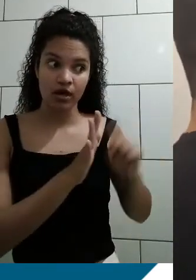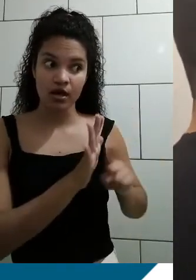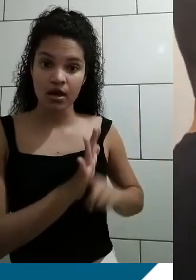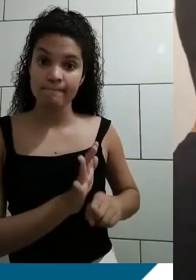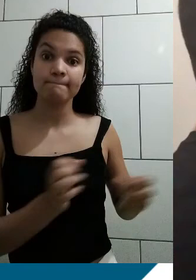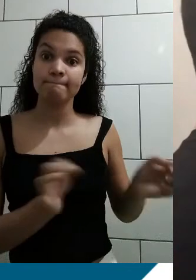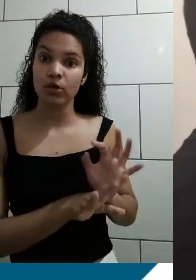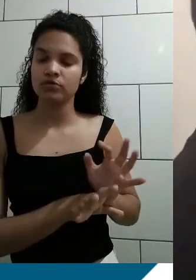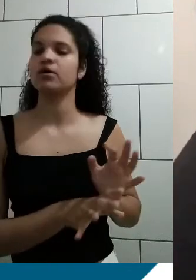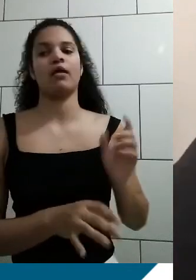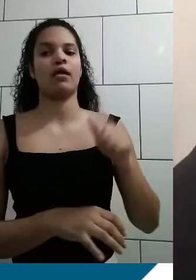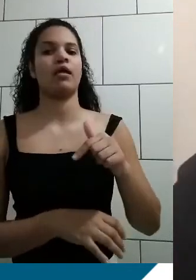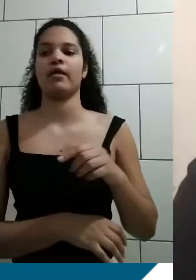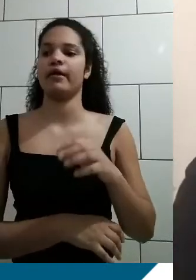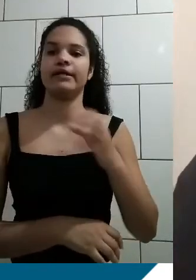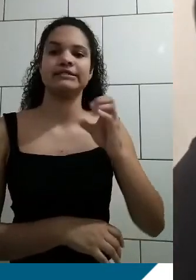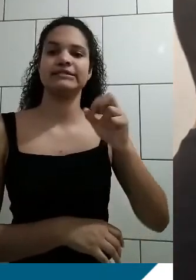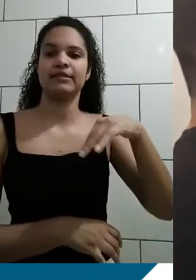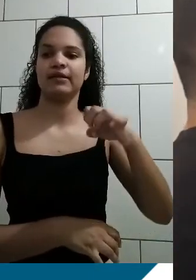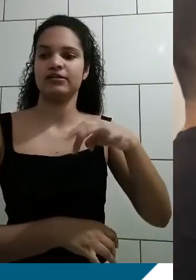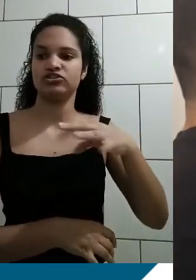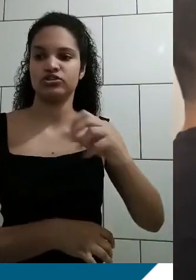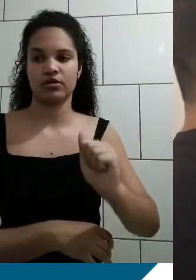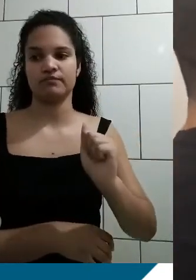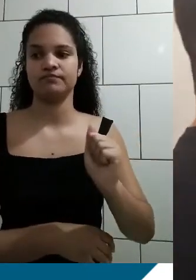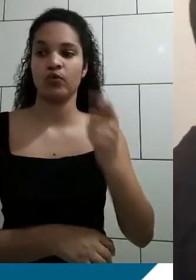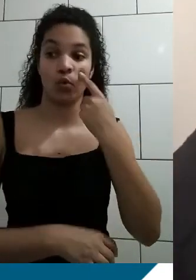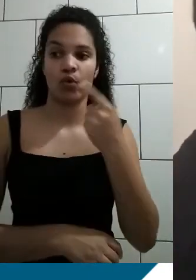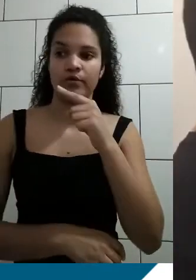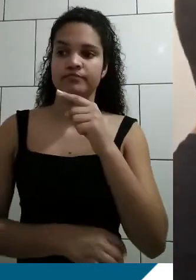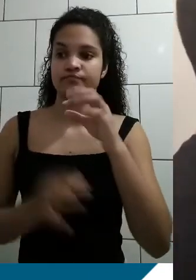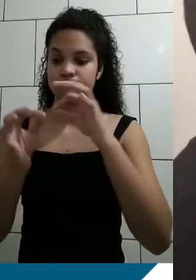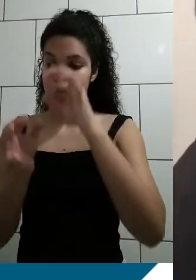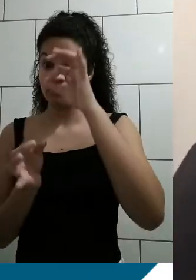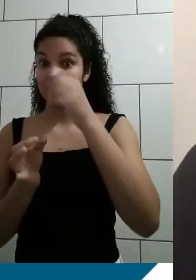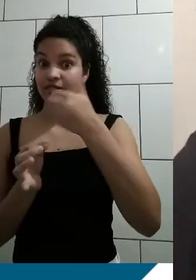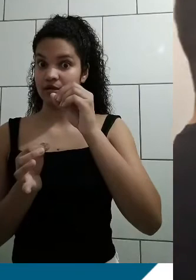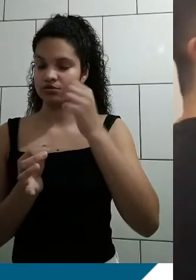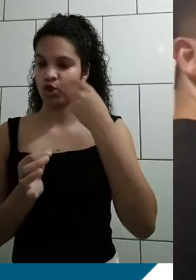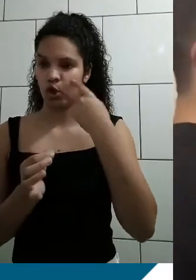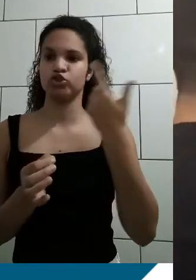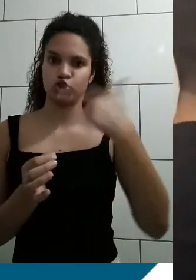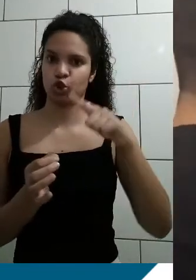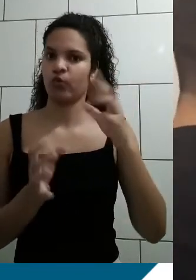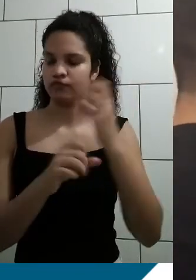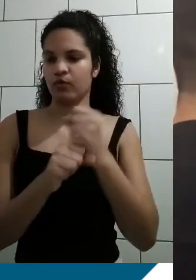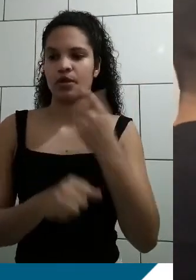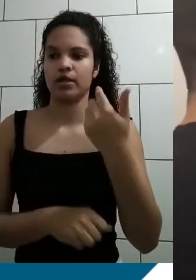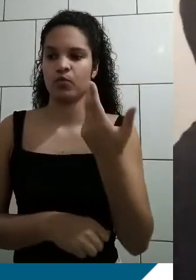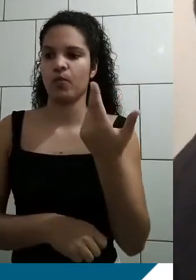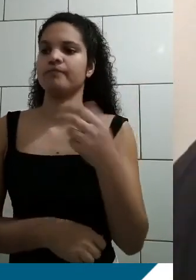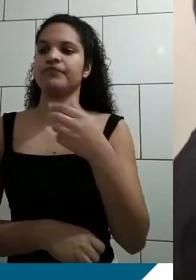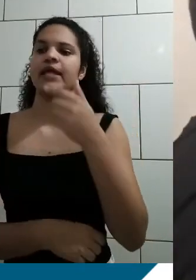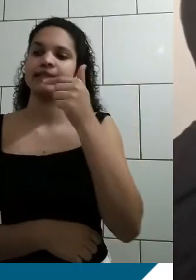nessa altura de 10 metros, novamente mgh, onde a massa não se alterou, vale 2, a gravidade, como eu disse, não se